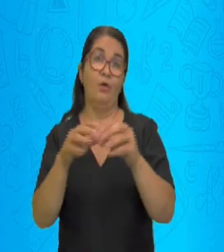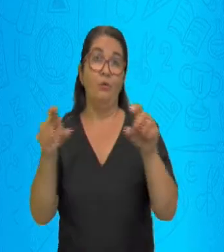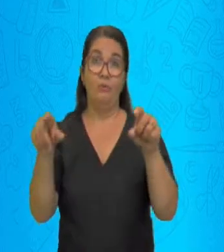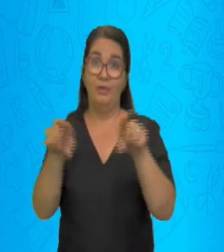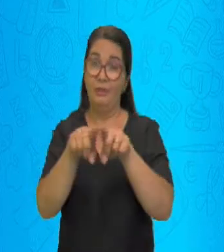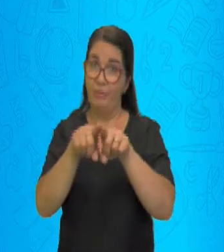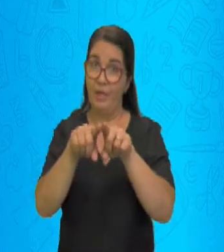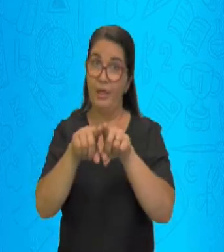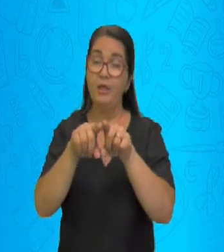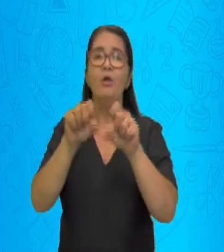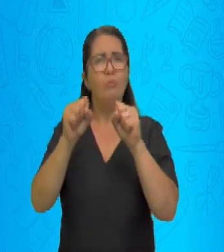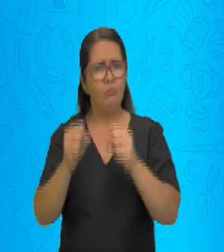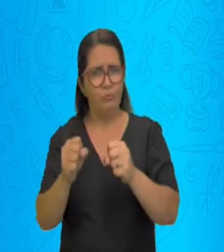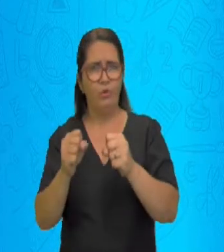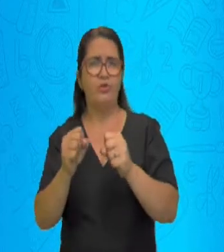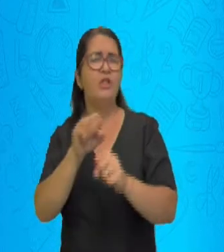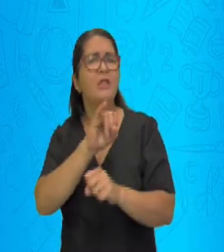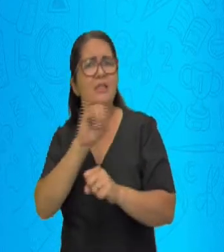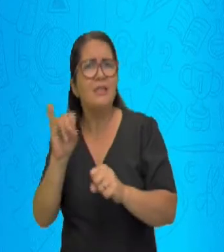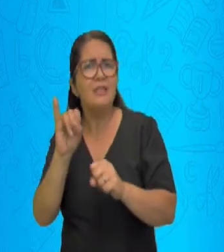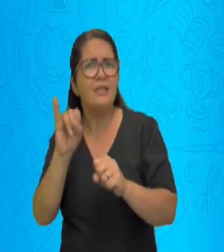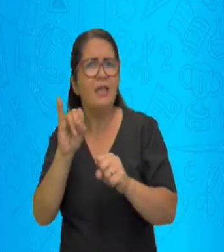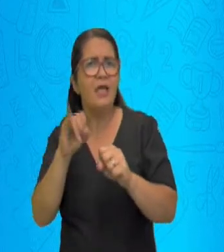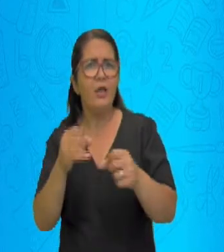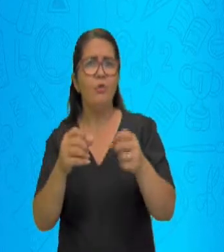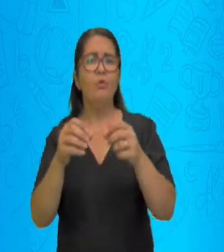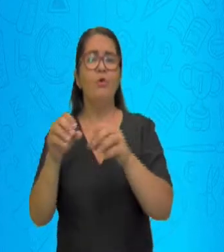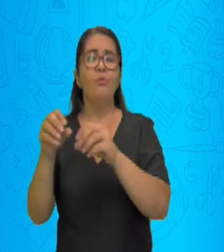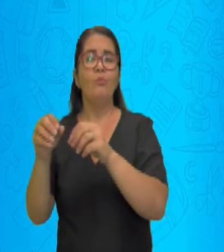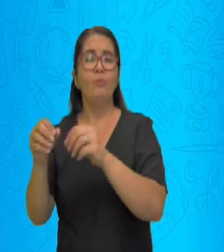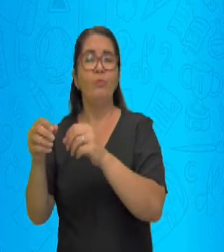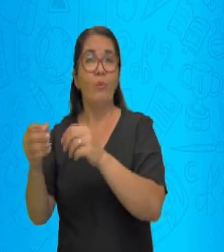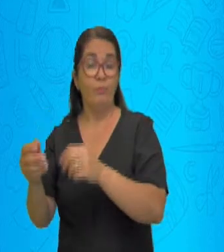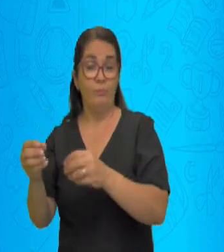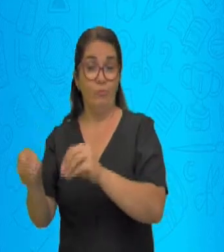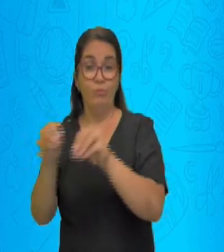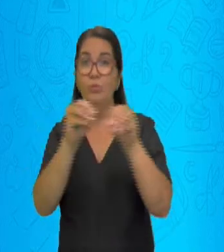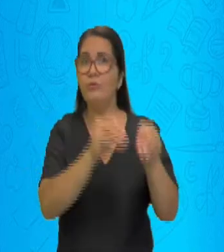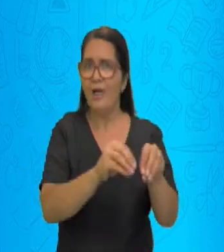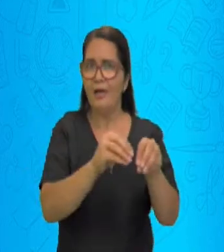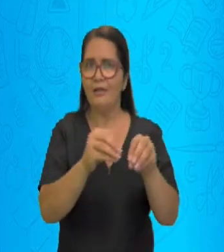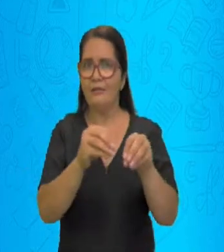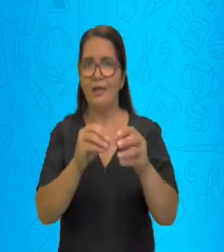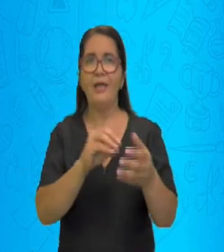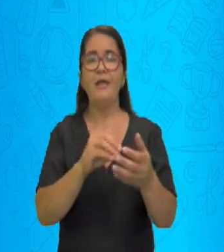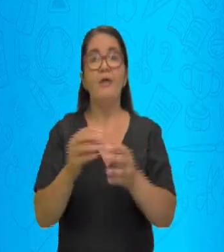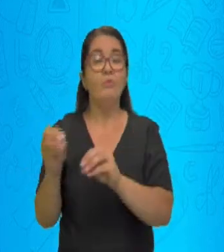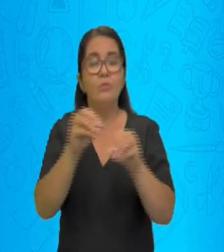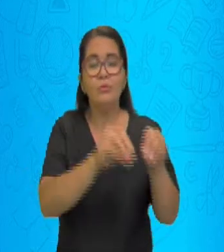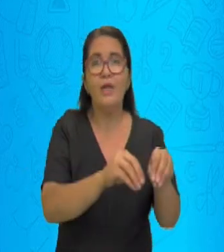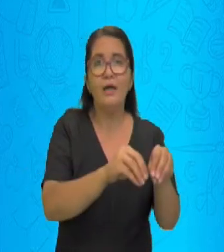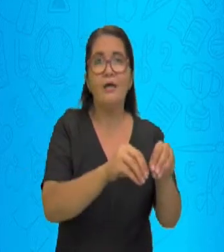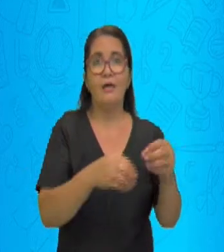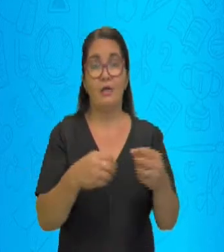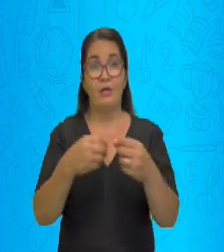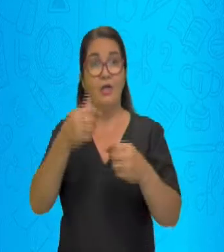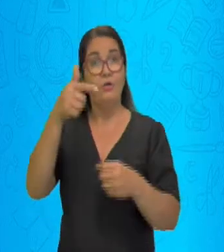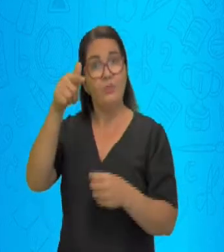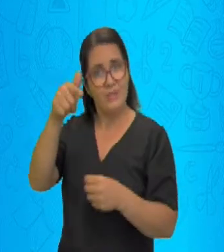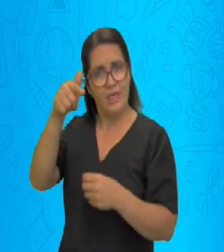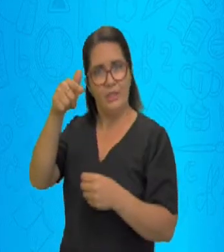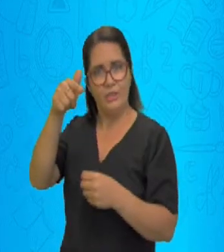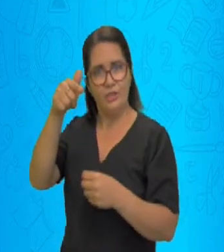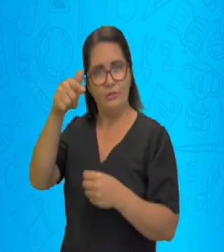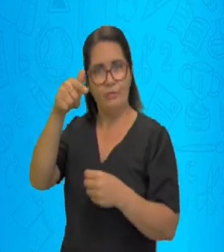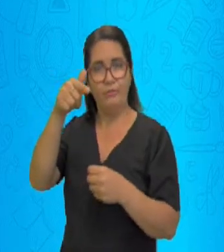alguma parcela da adição, o resultado ele não vai alterar. Se eu mudar, por exemplo, aqui, 7 mais